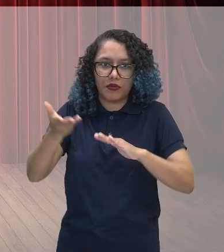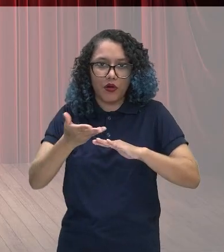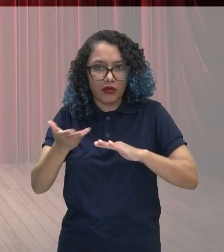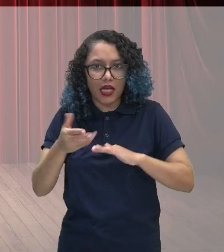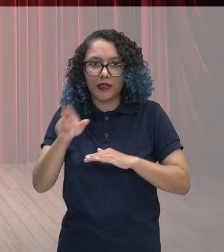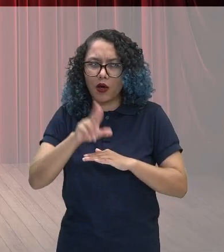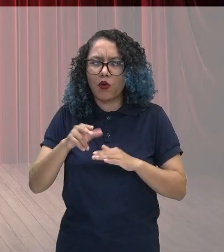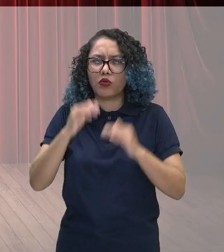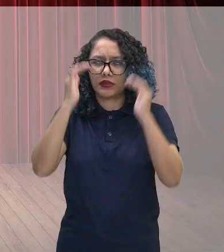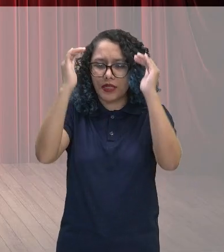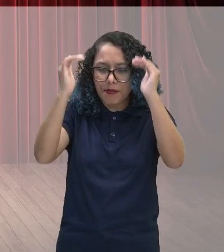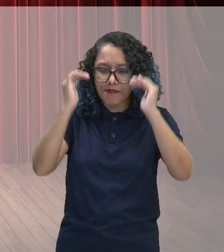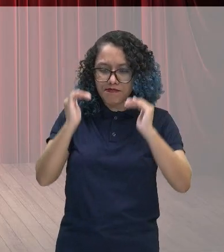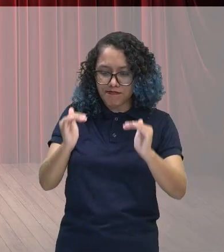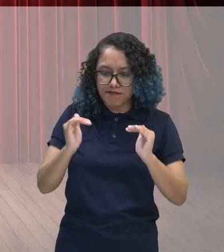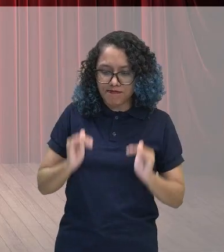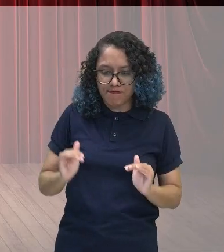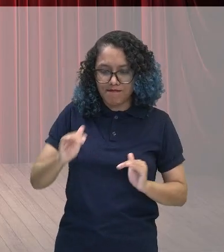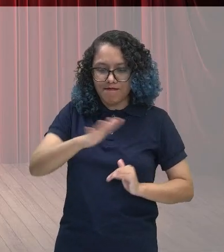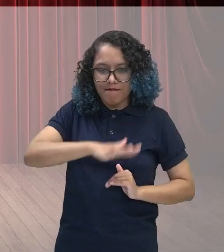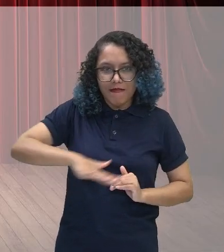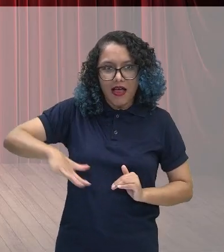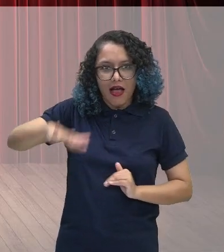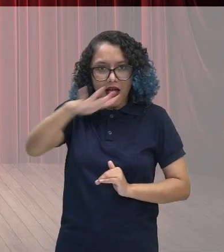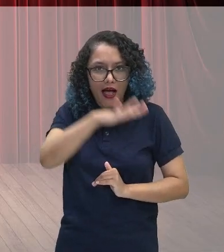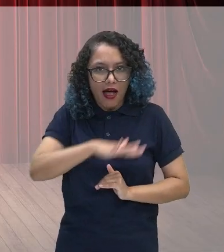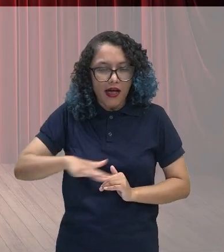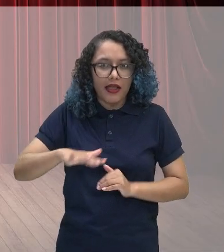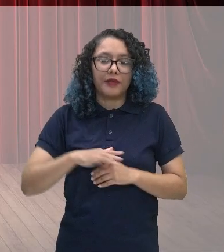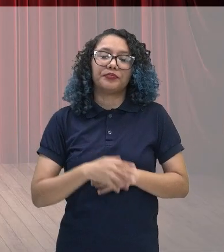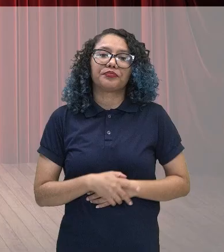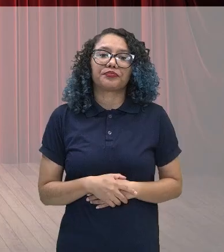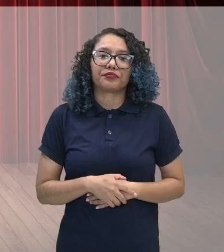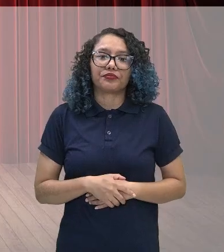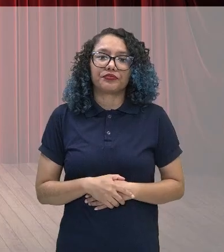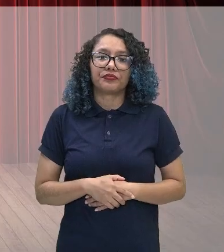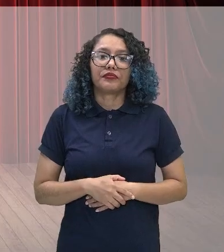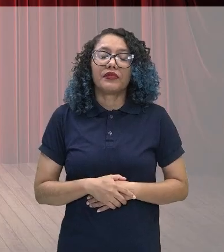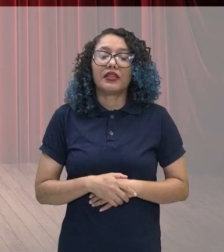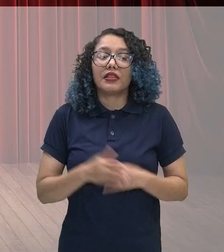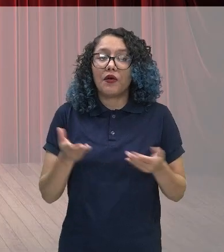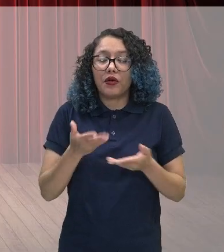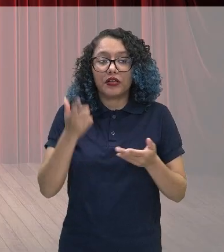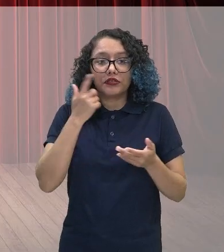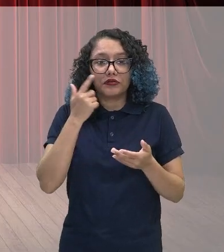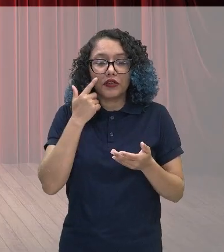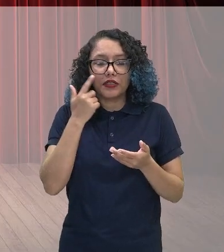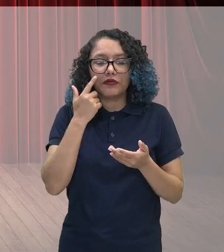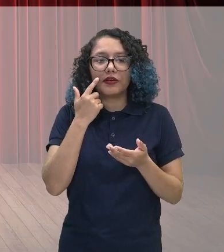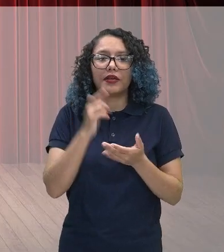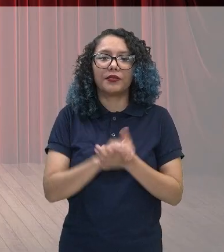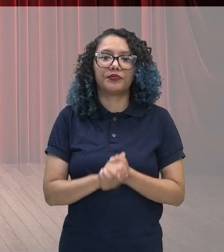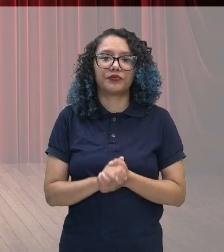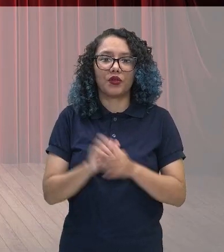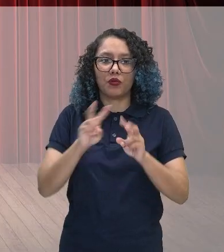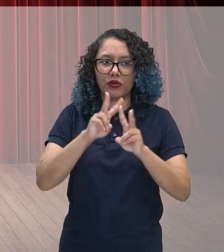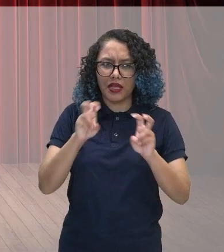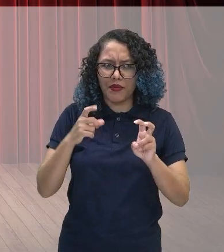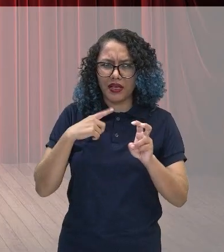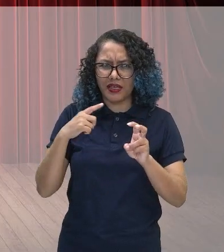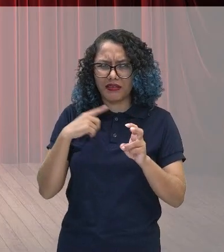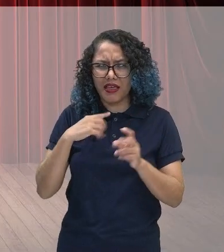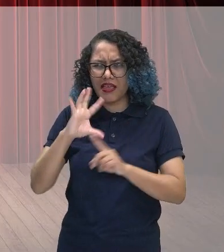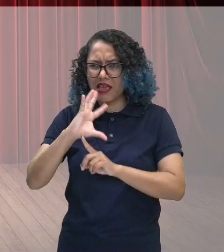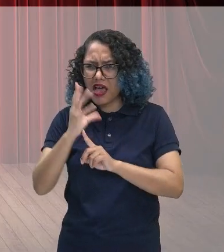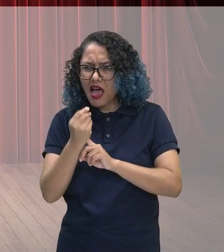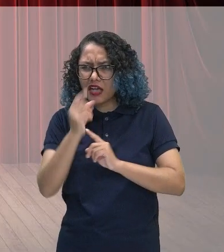vamos conversar sobre um tema que une arte, expressão corporal e